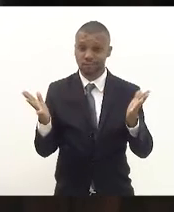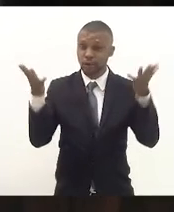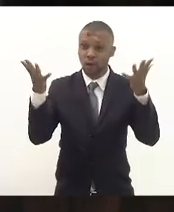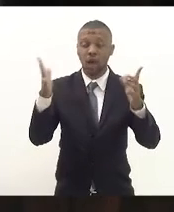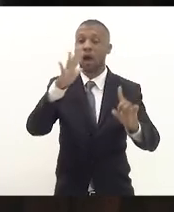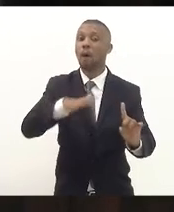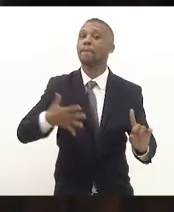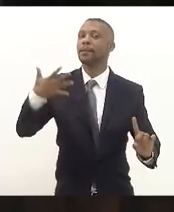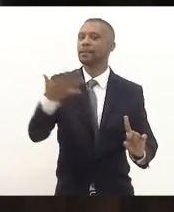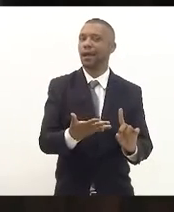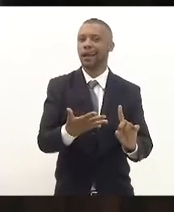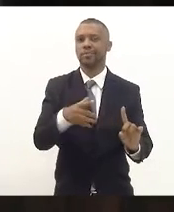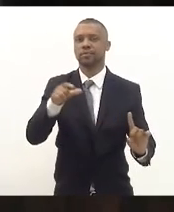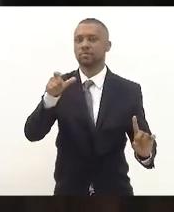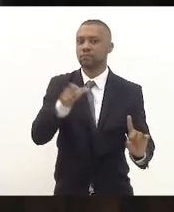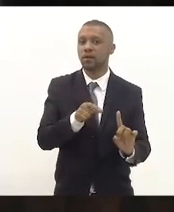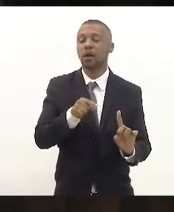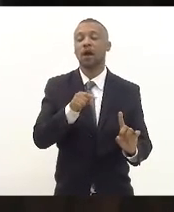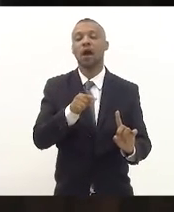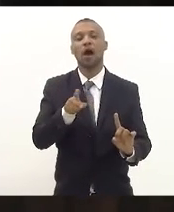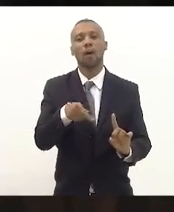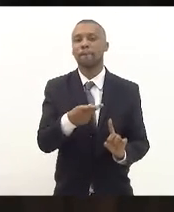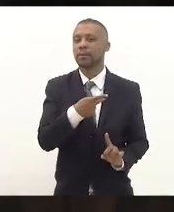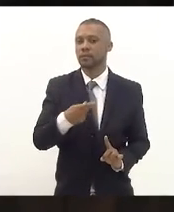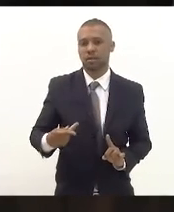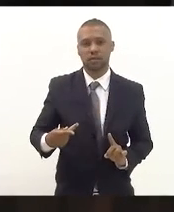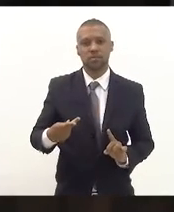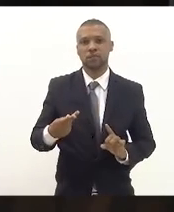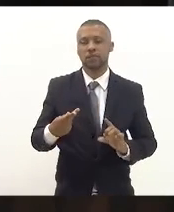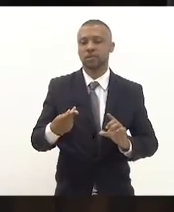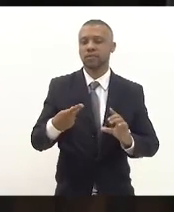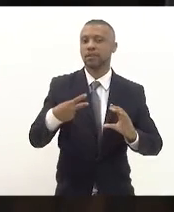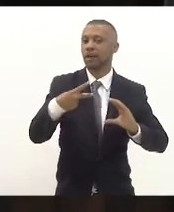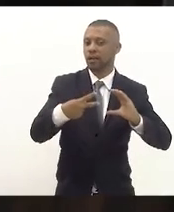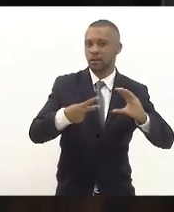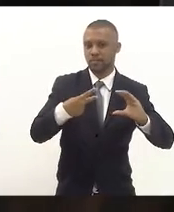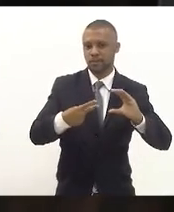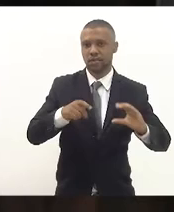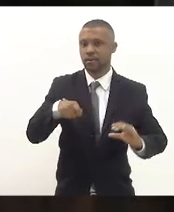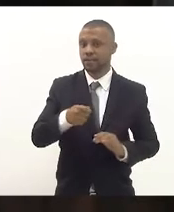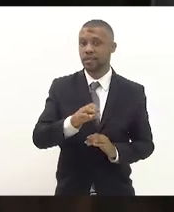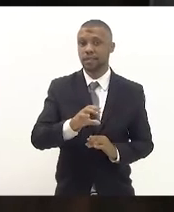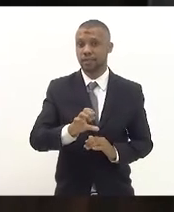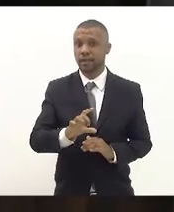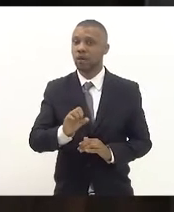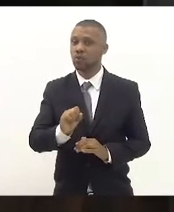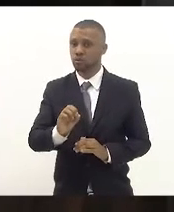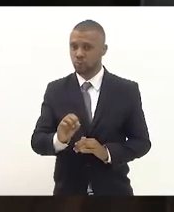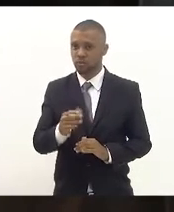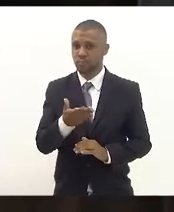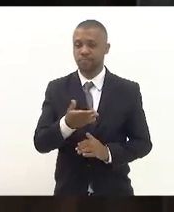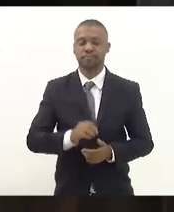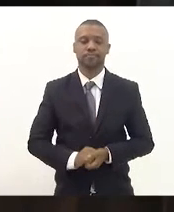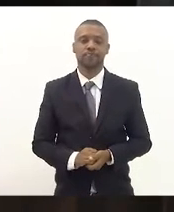grande homenagem ao presidente da Câmara Celso do álbum quero